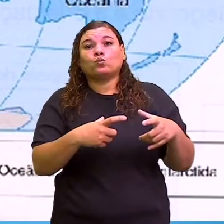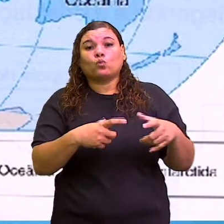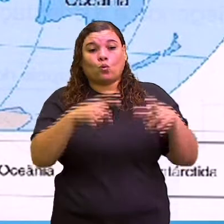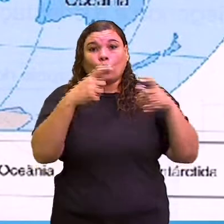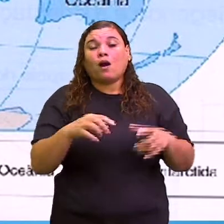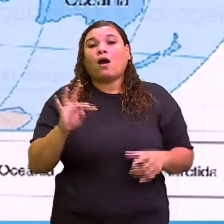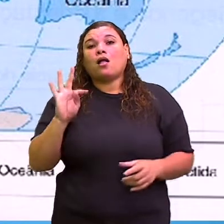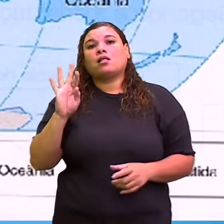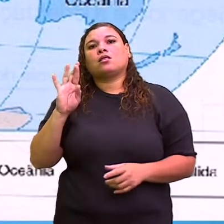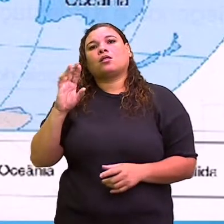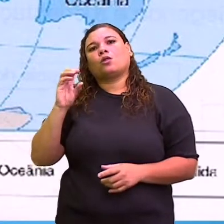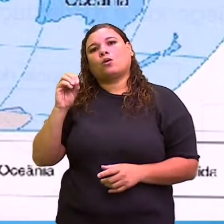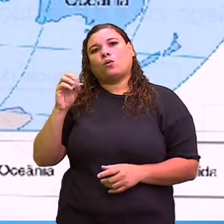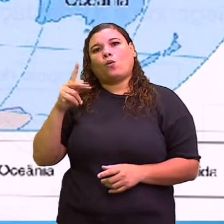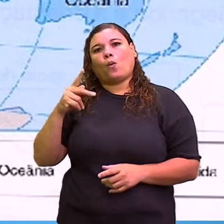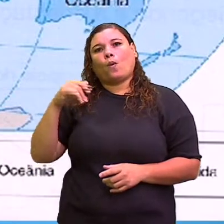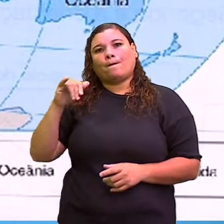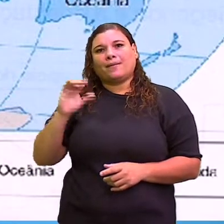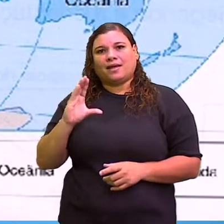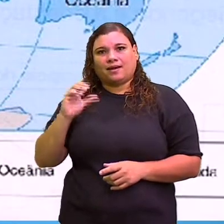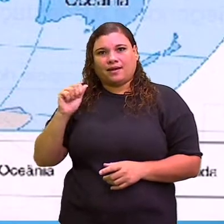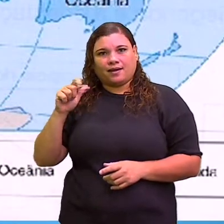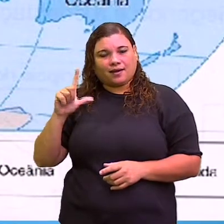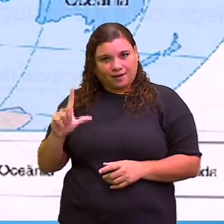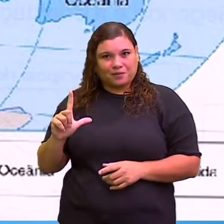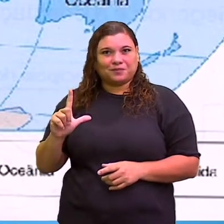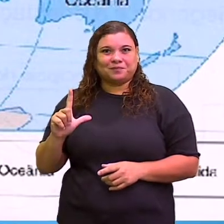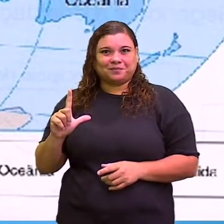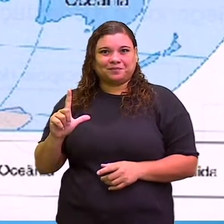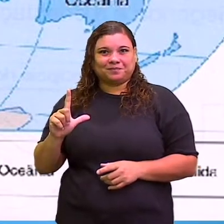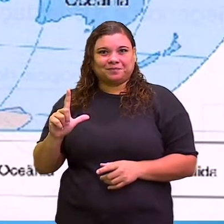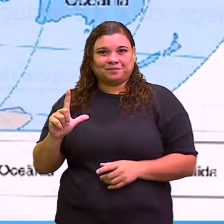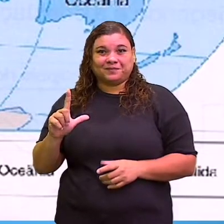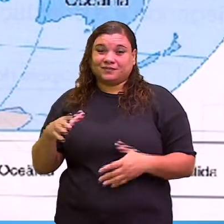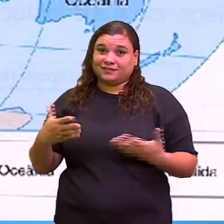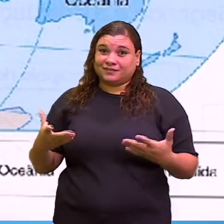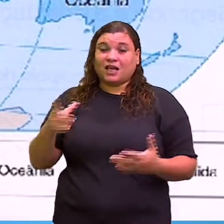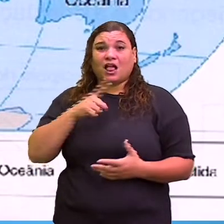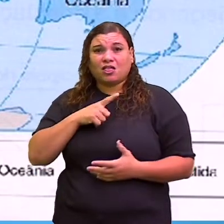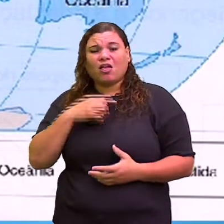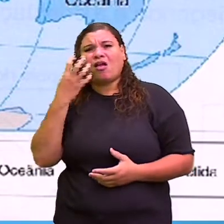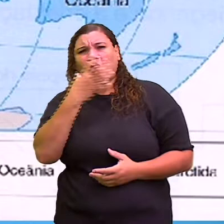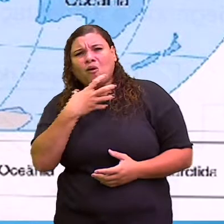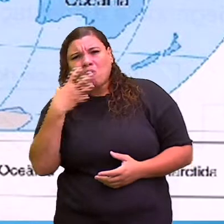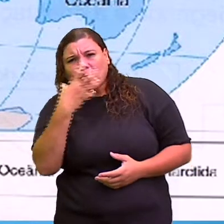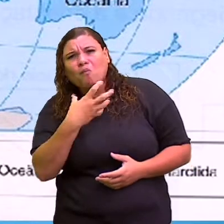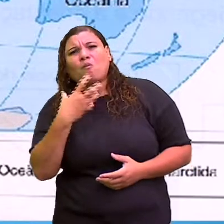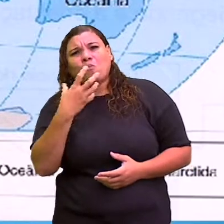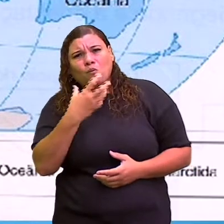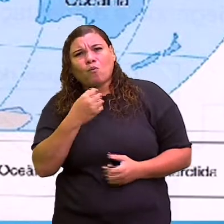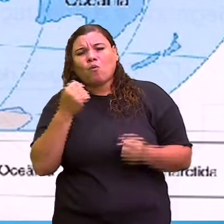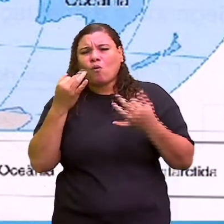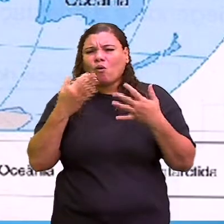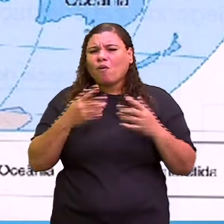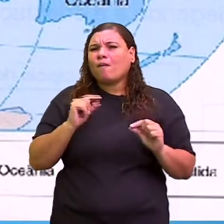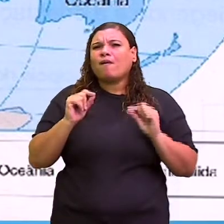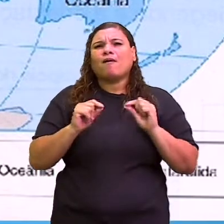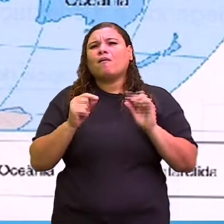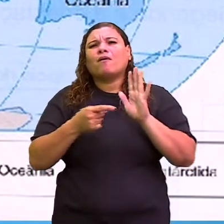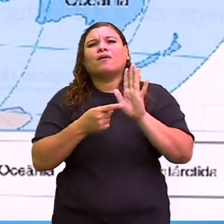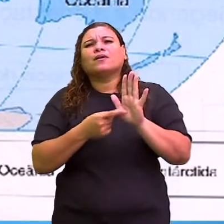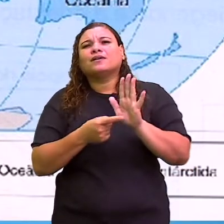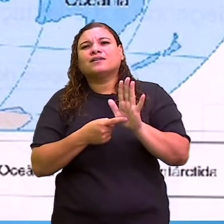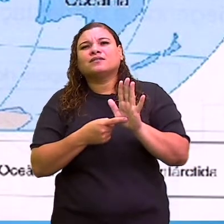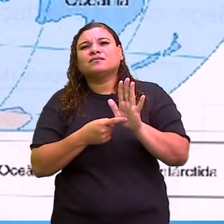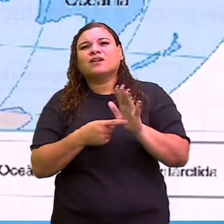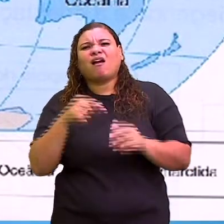O poeta canta: moro num país tropical, abençoado por Deus, falando do